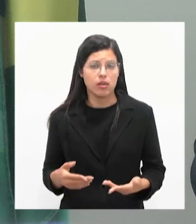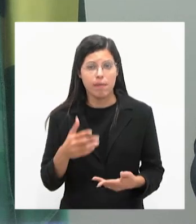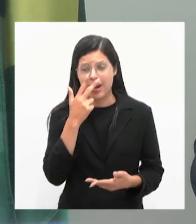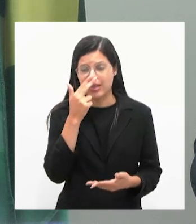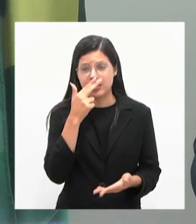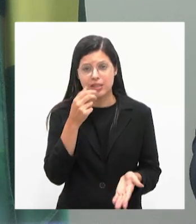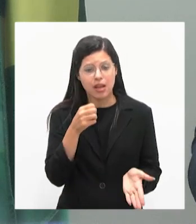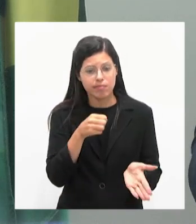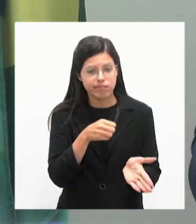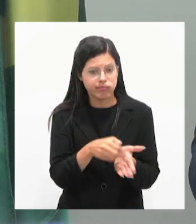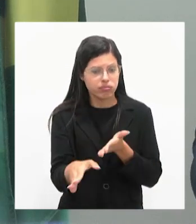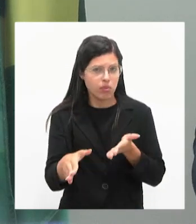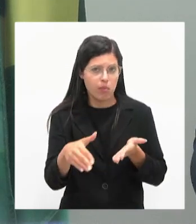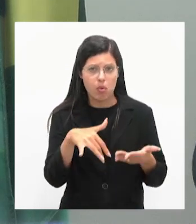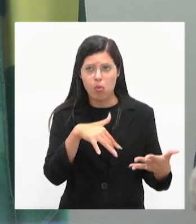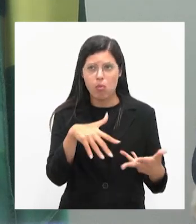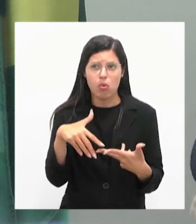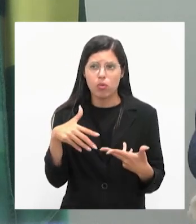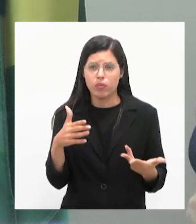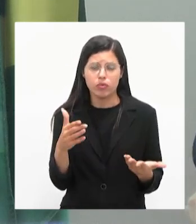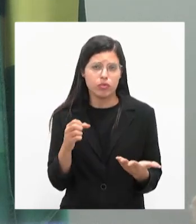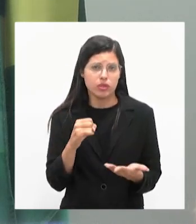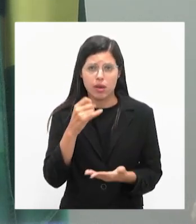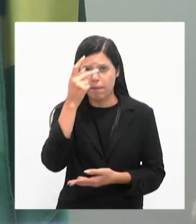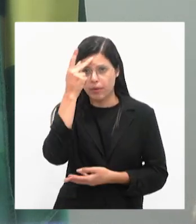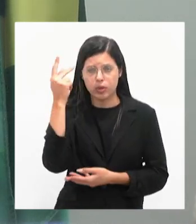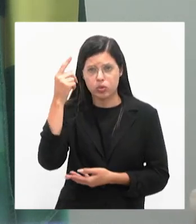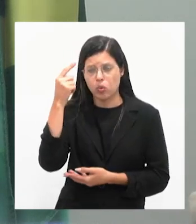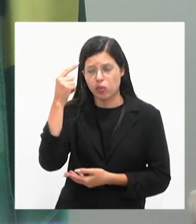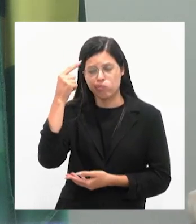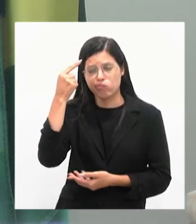envolvido com nada errado, ele vai para o lado do crime, pô.